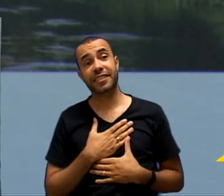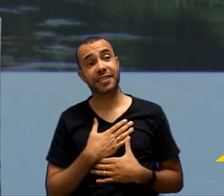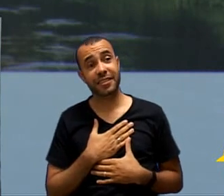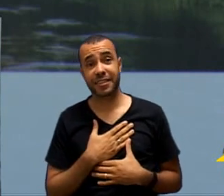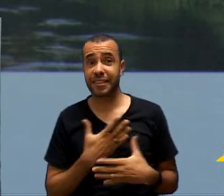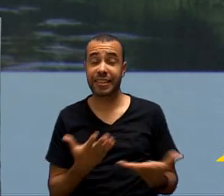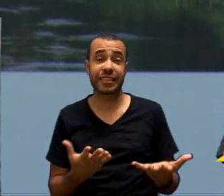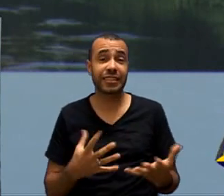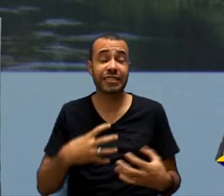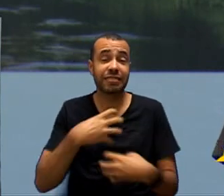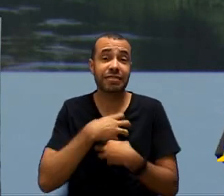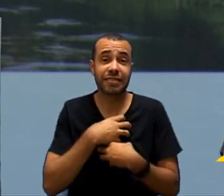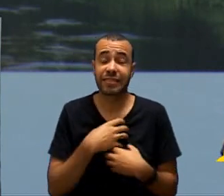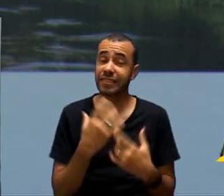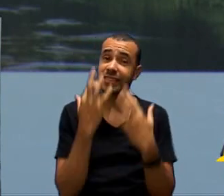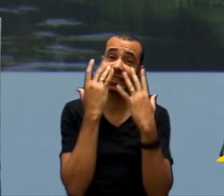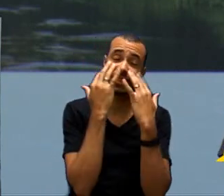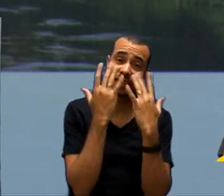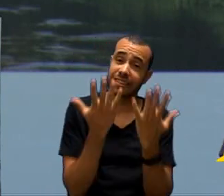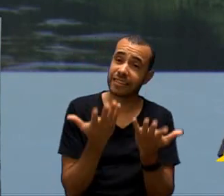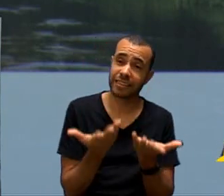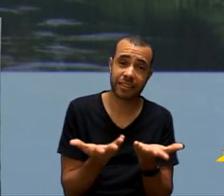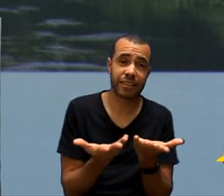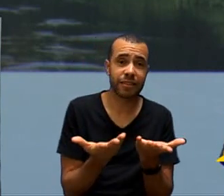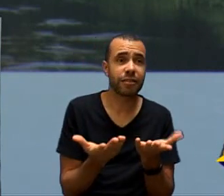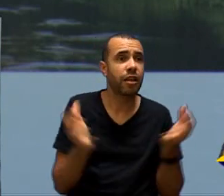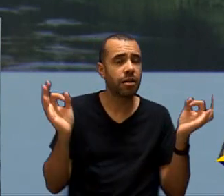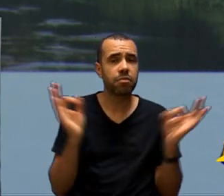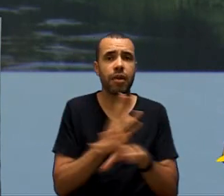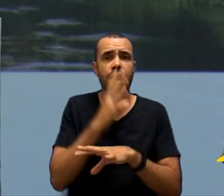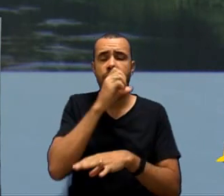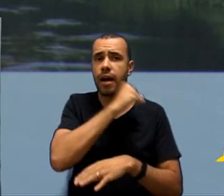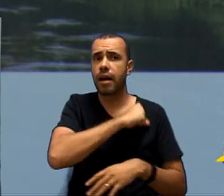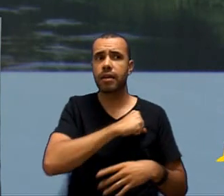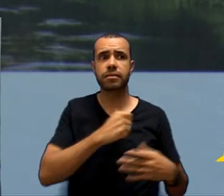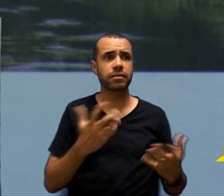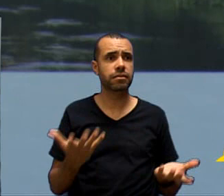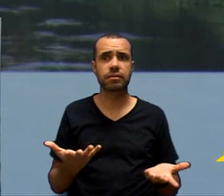Dá até vontade de chorar, porque ver como acabou tão rápido isso é